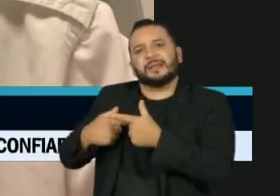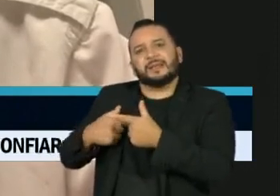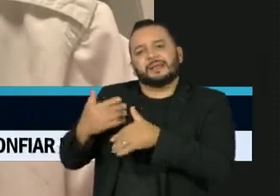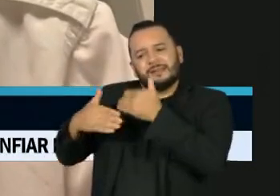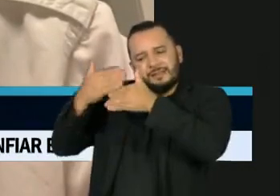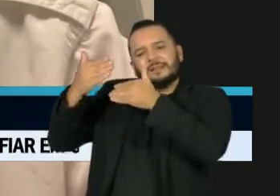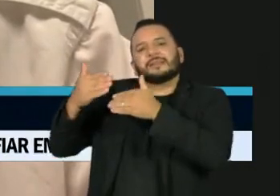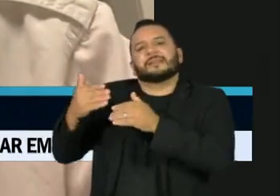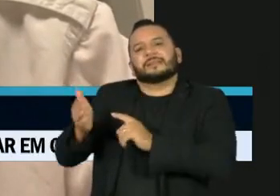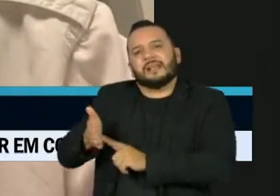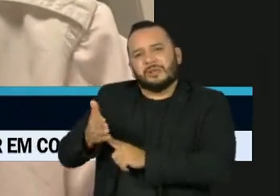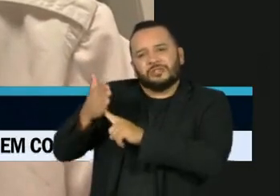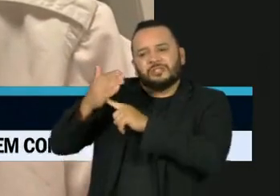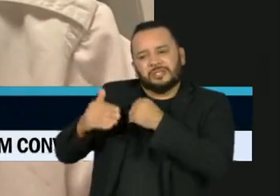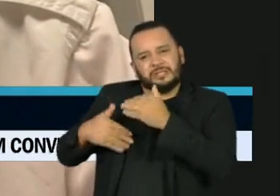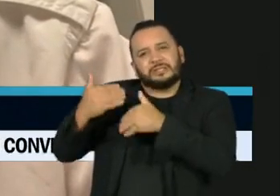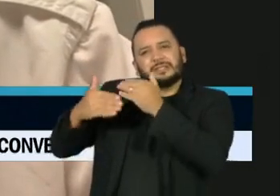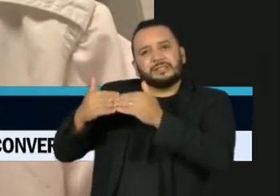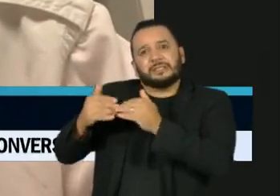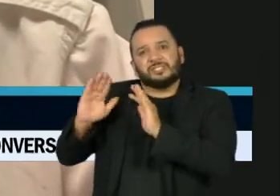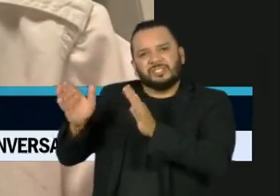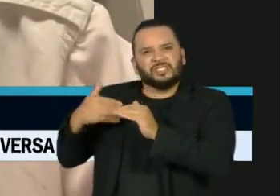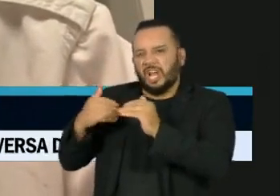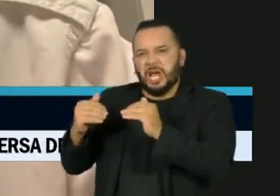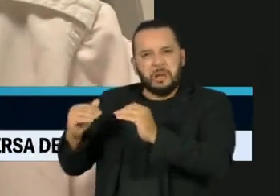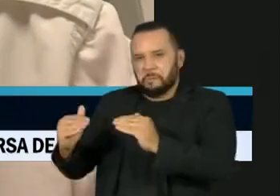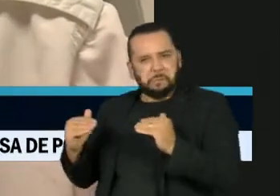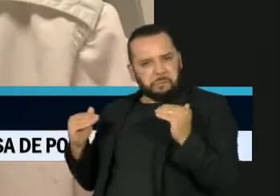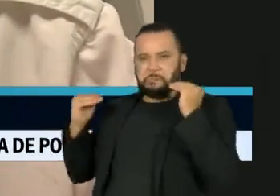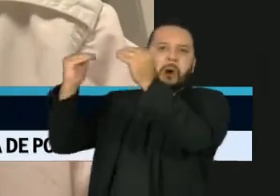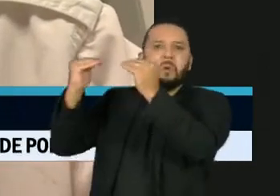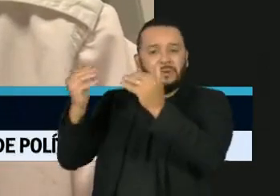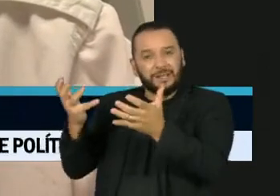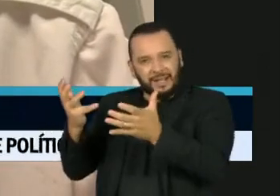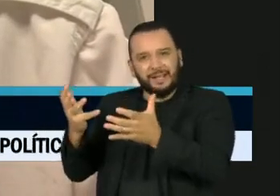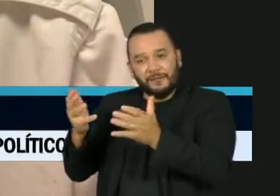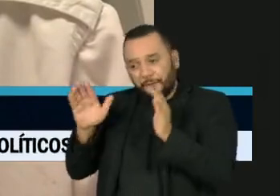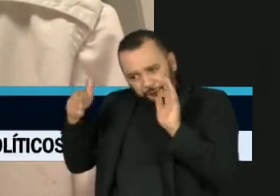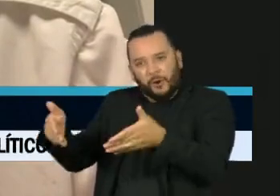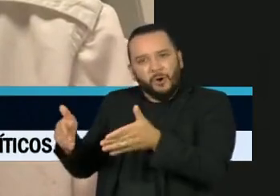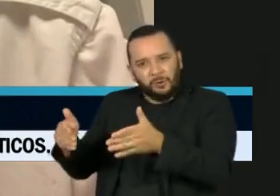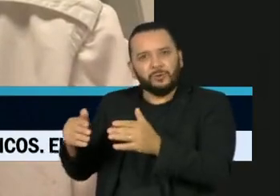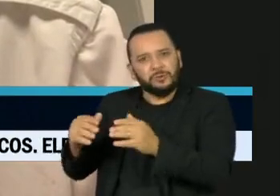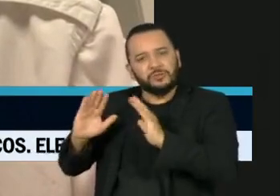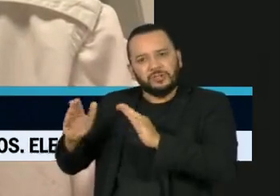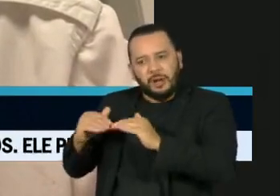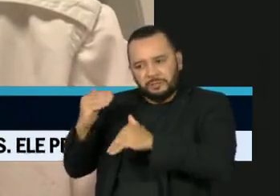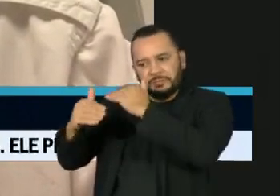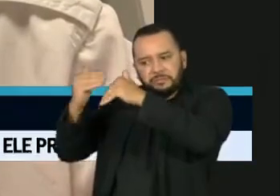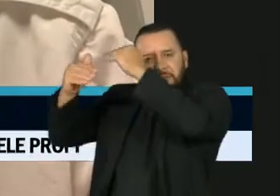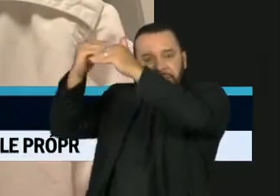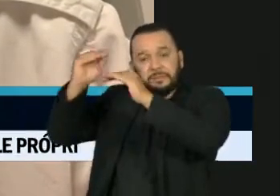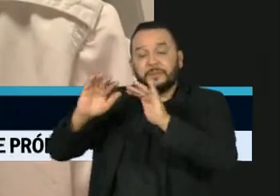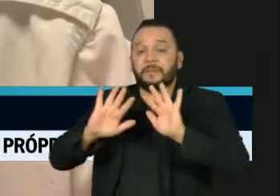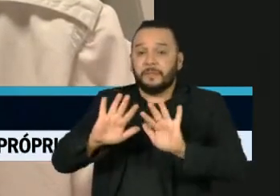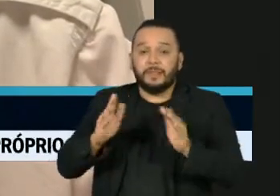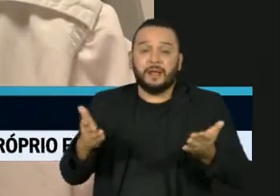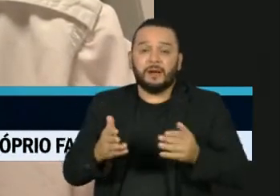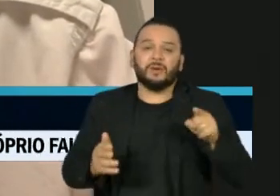e assim consolidar a sua posição como superpotência. Esse gesto do Putin, de alguma